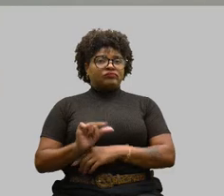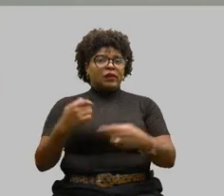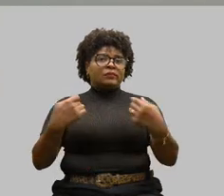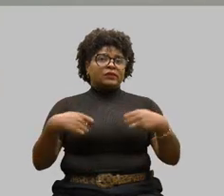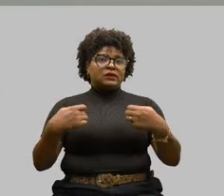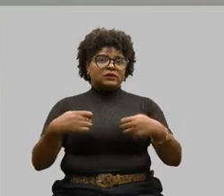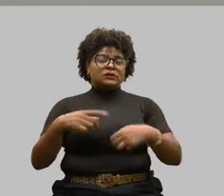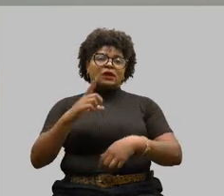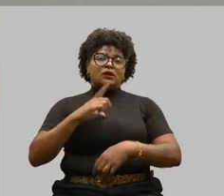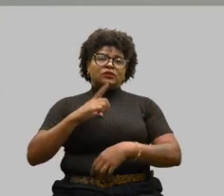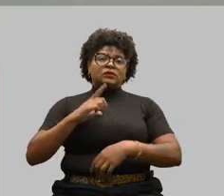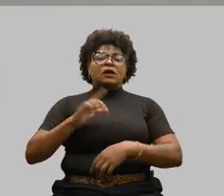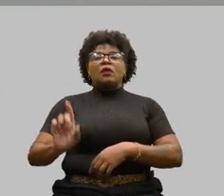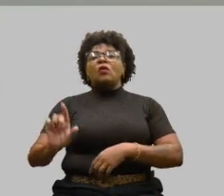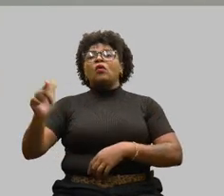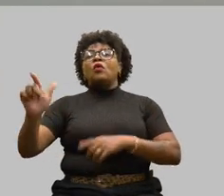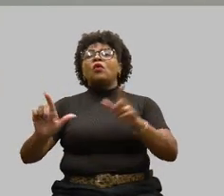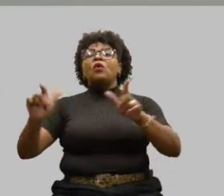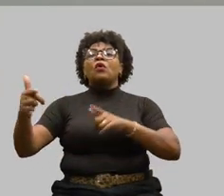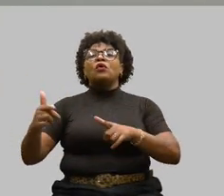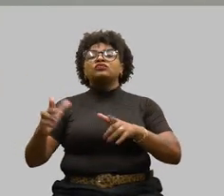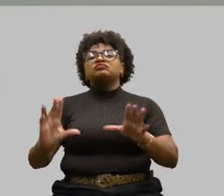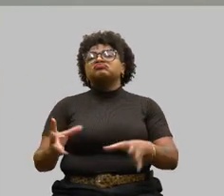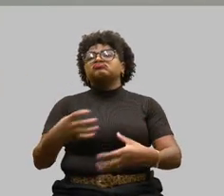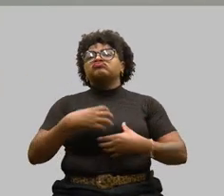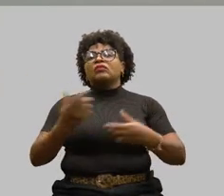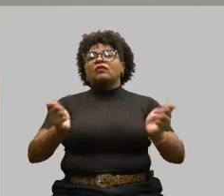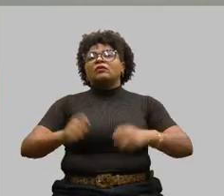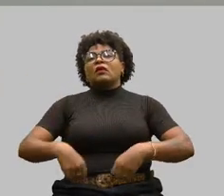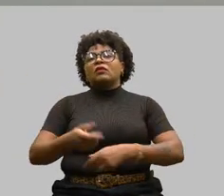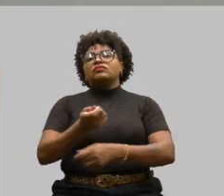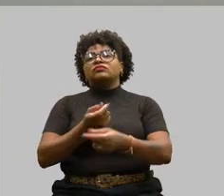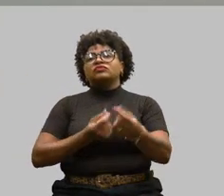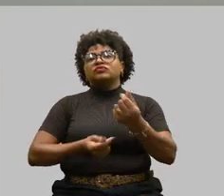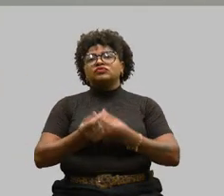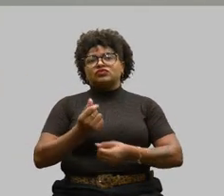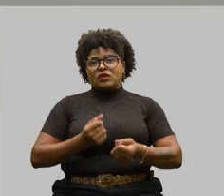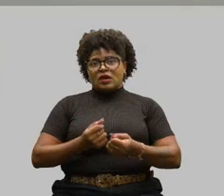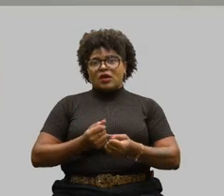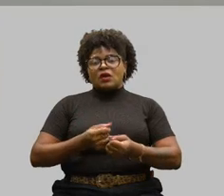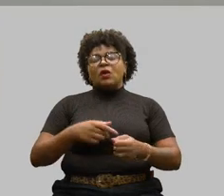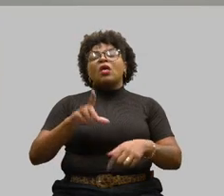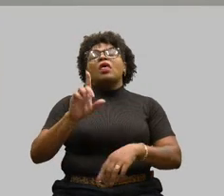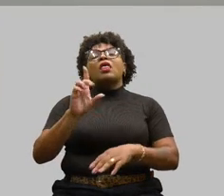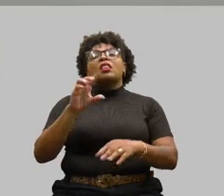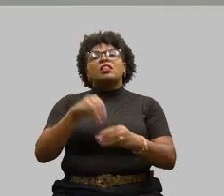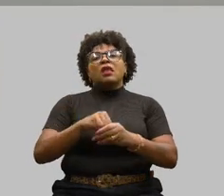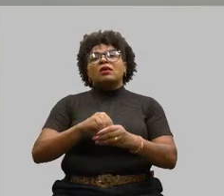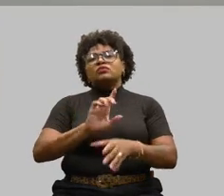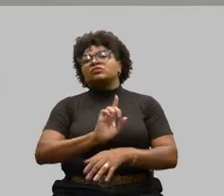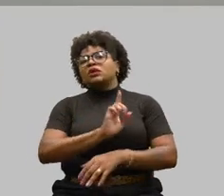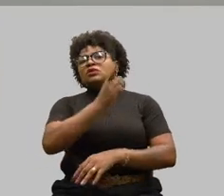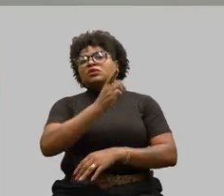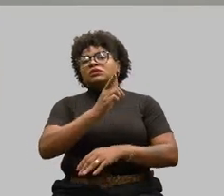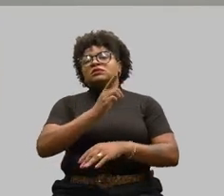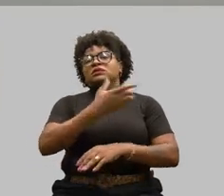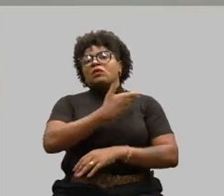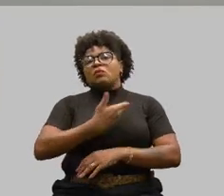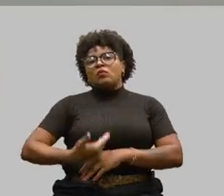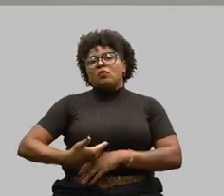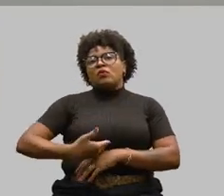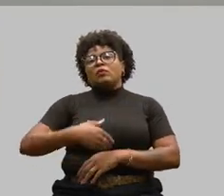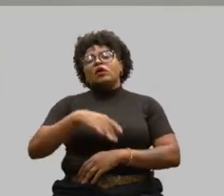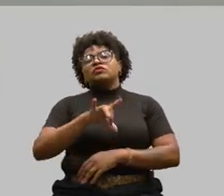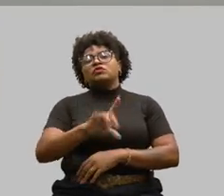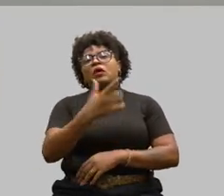a informalidade mesmo na Gestão Pública temos desafios significativos só 10%